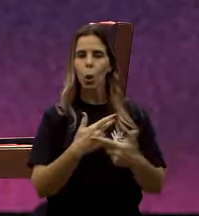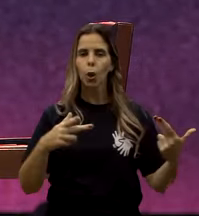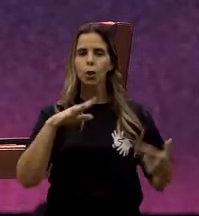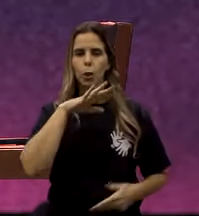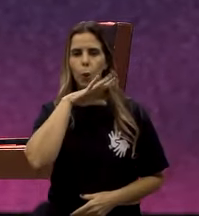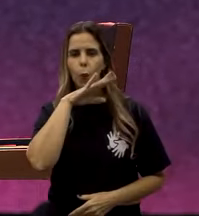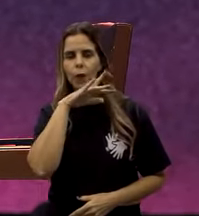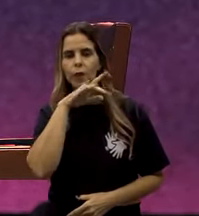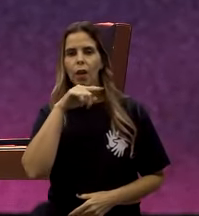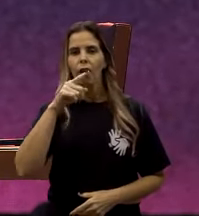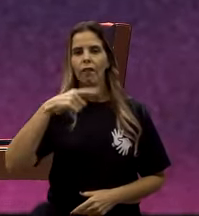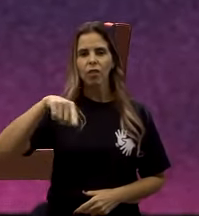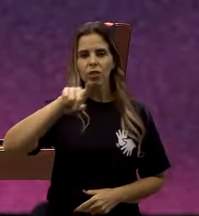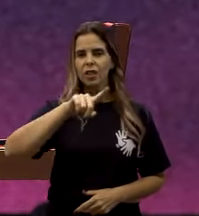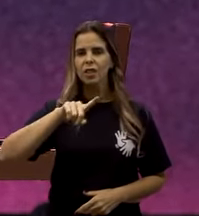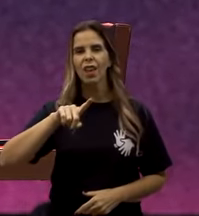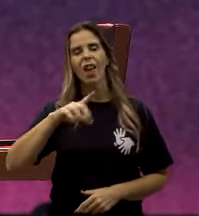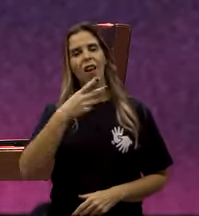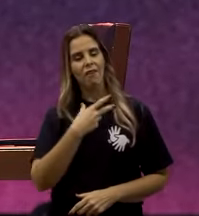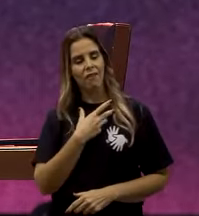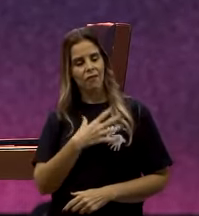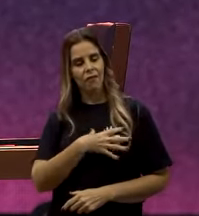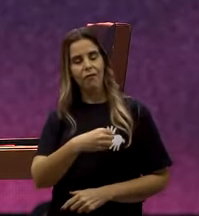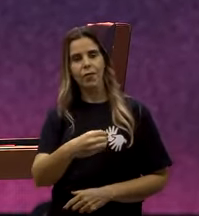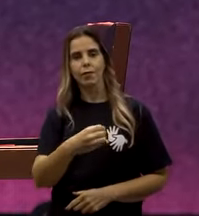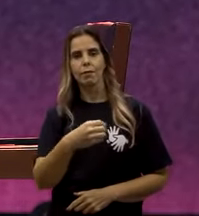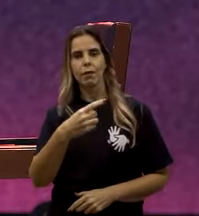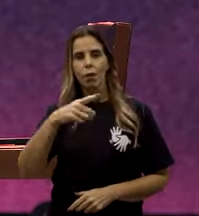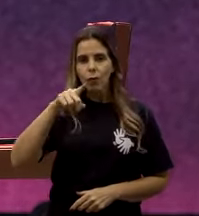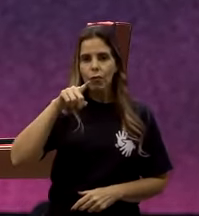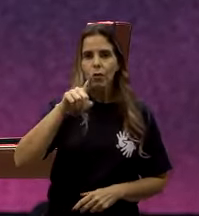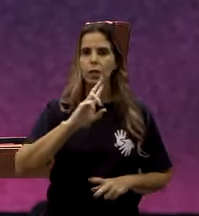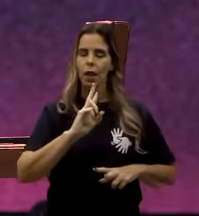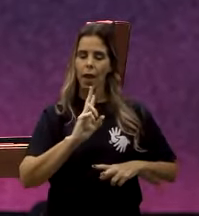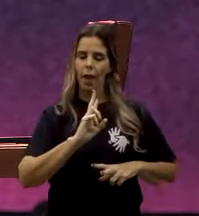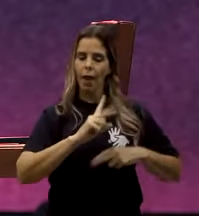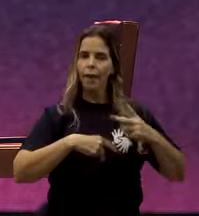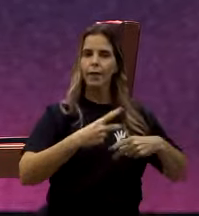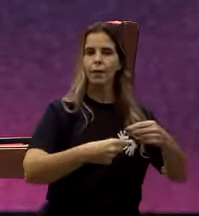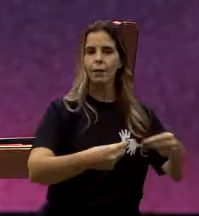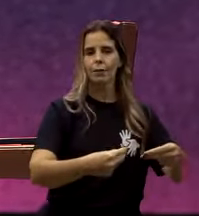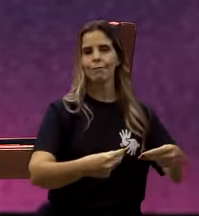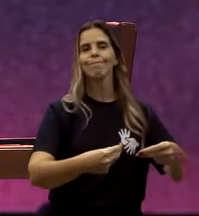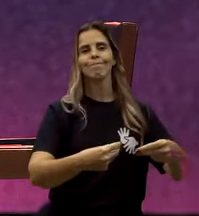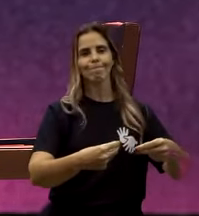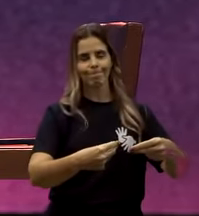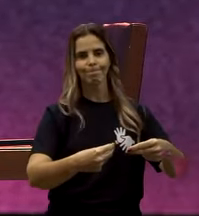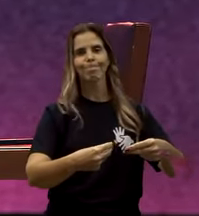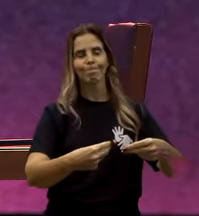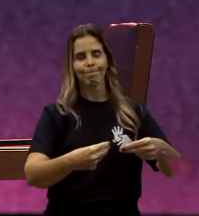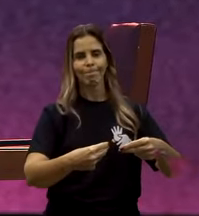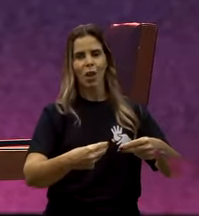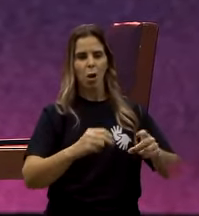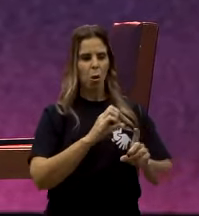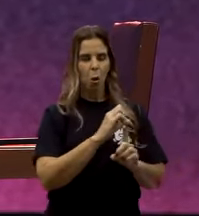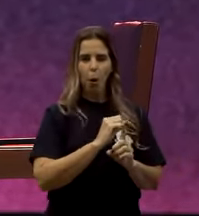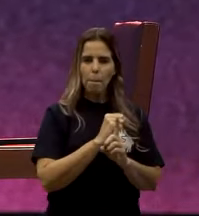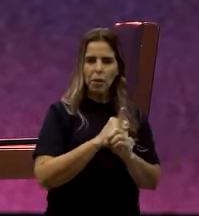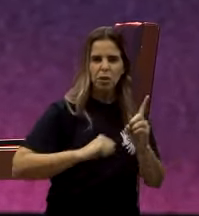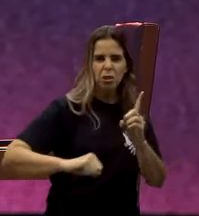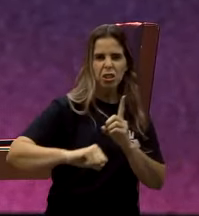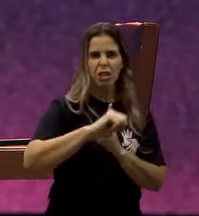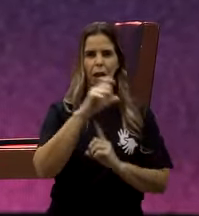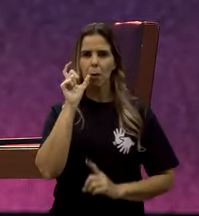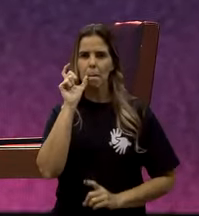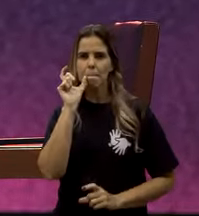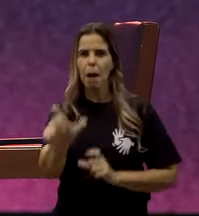você você é filho você é herdeiro não aceita qualquer coisa Não não deixa o mundo jogar qualquer coisa em você não você tem teu